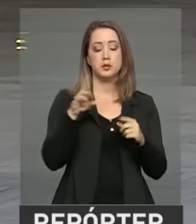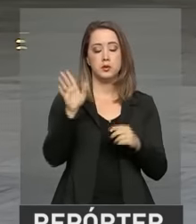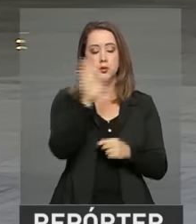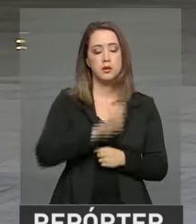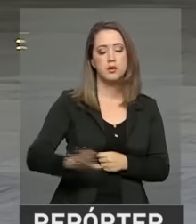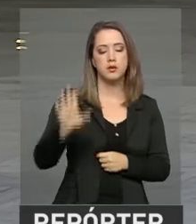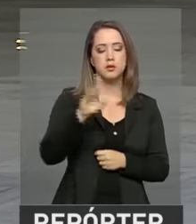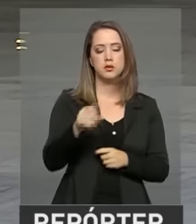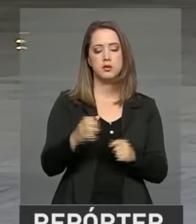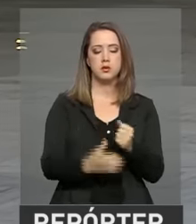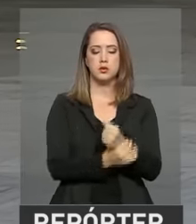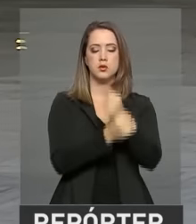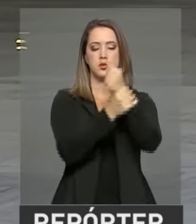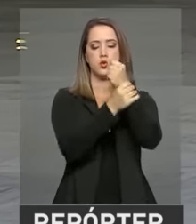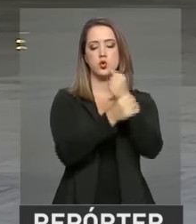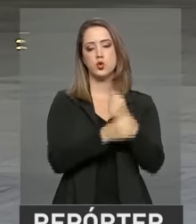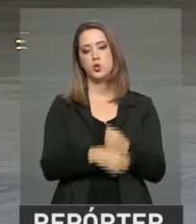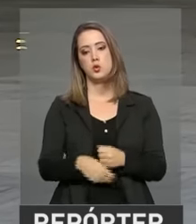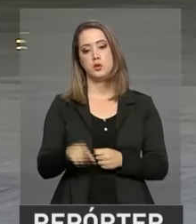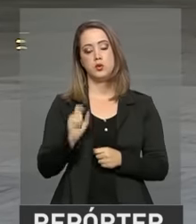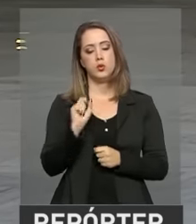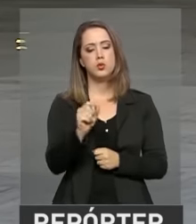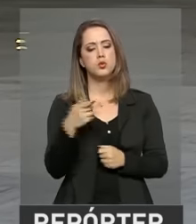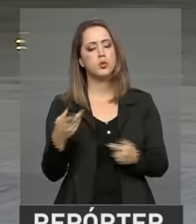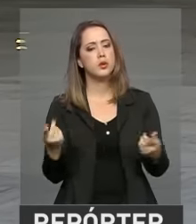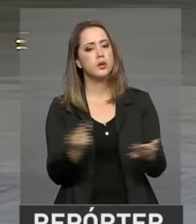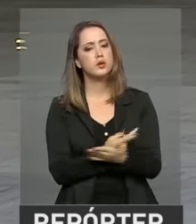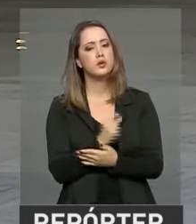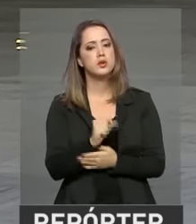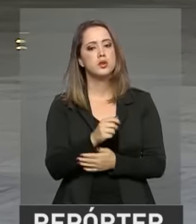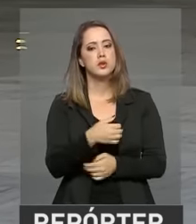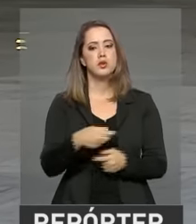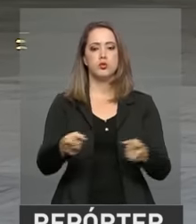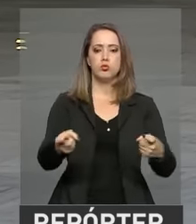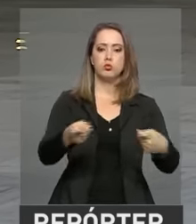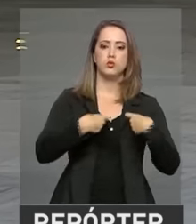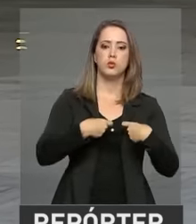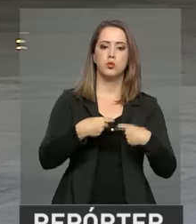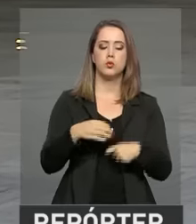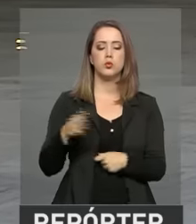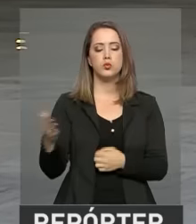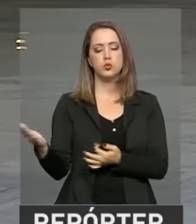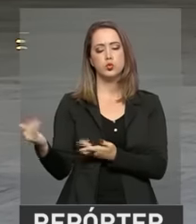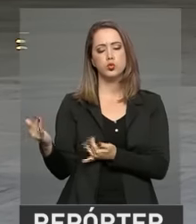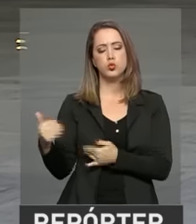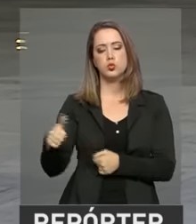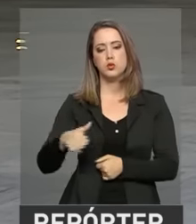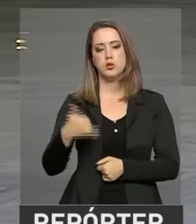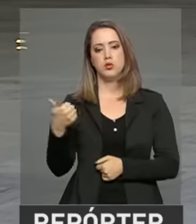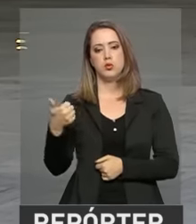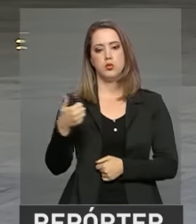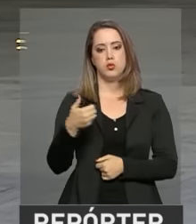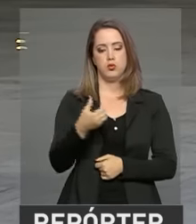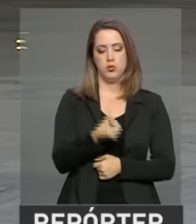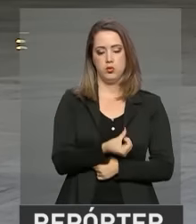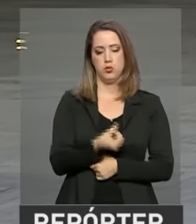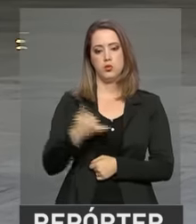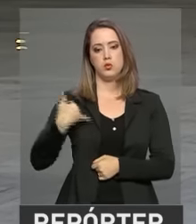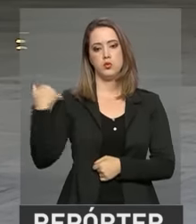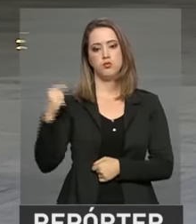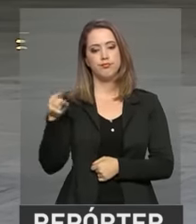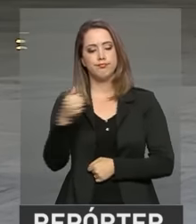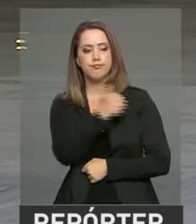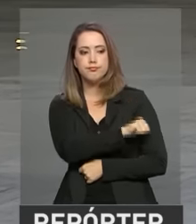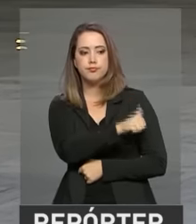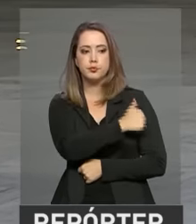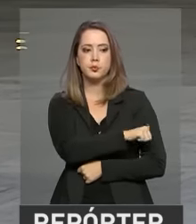debates foi o estupro coletivo de uma jovem de 16 anos que ocorreu na semana passada no morro do Barão na zona oeste do Rio